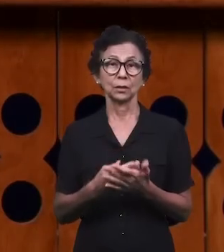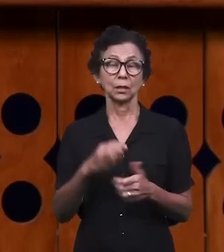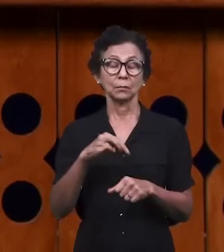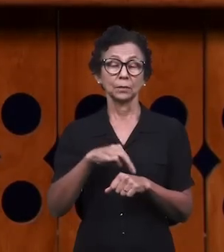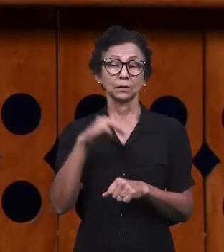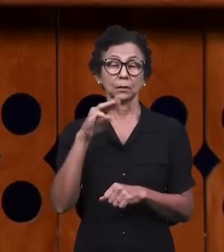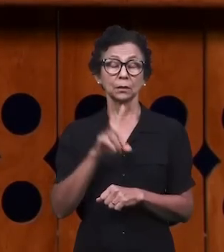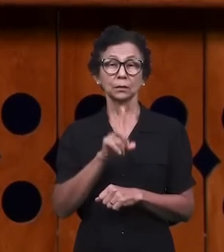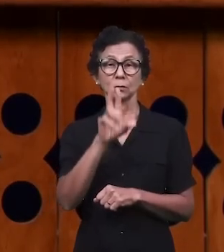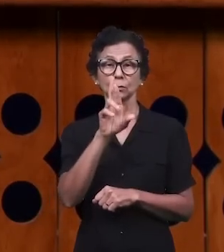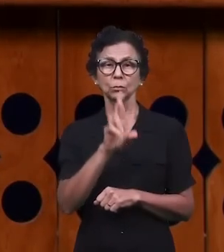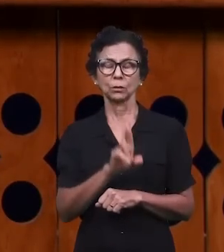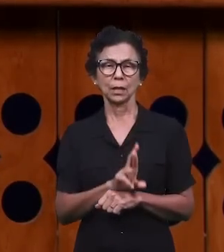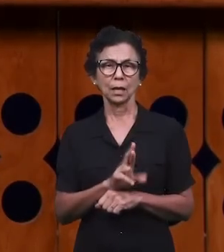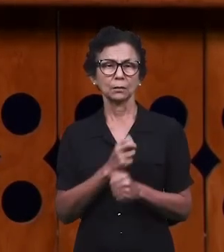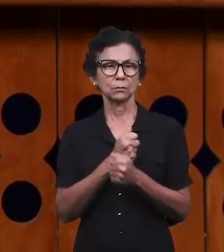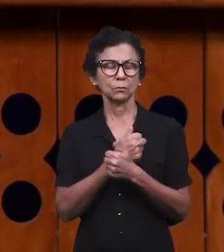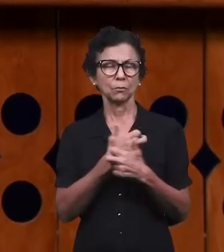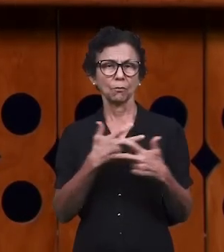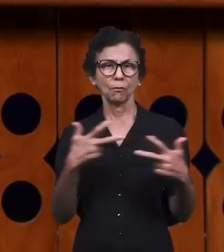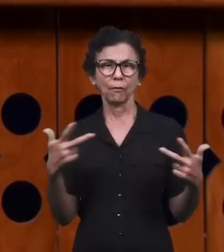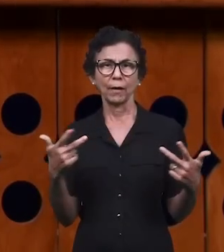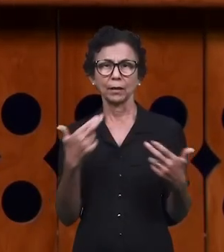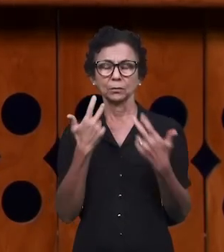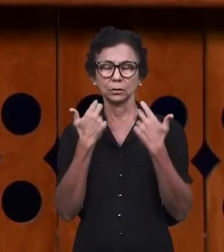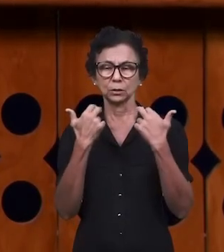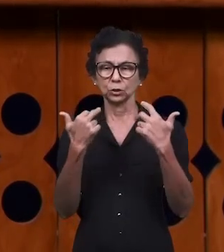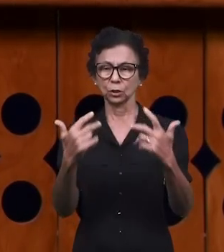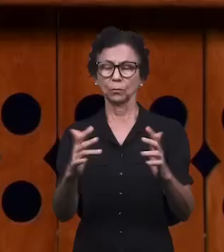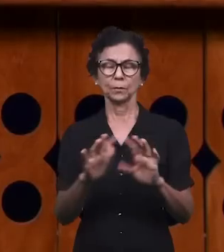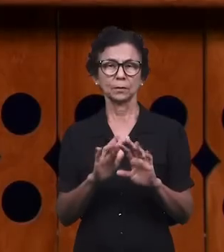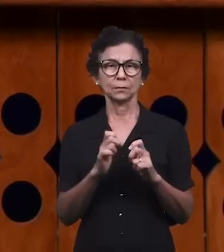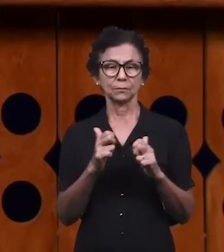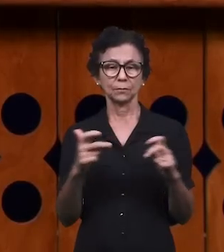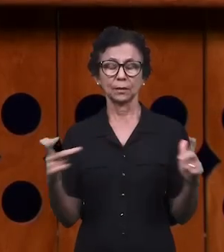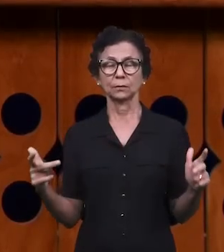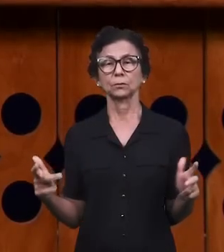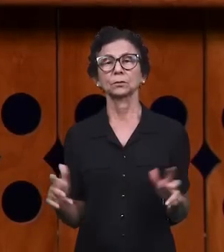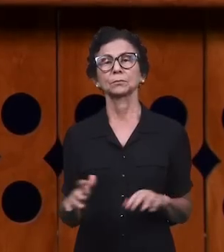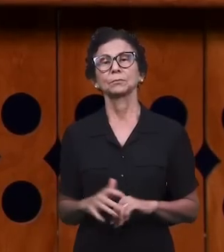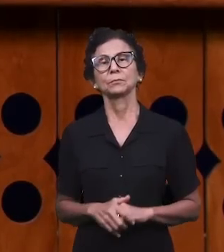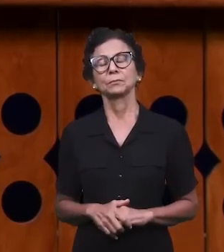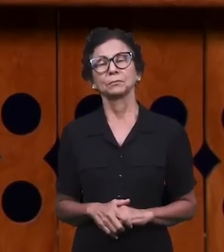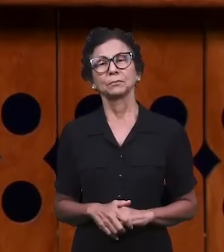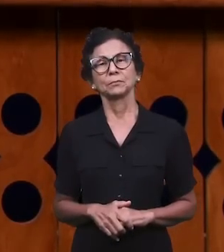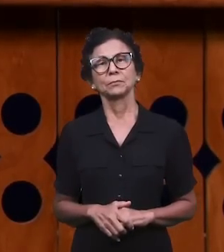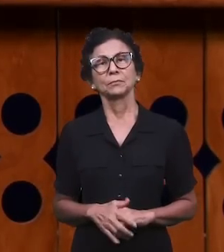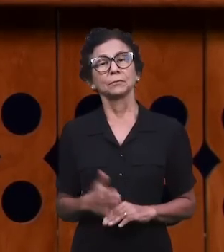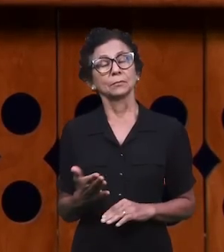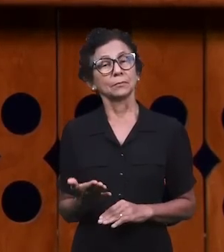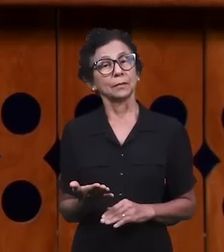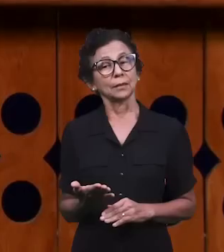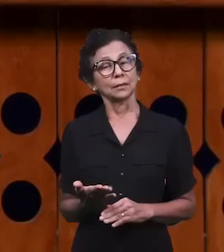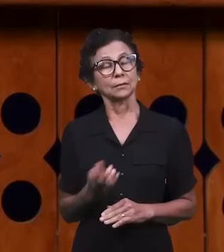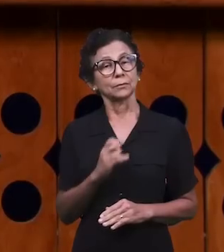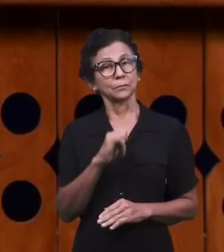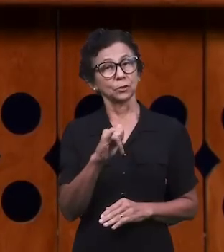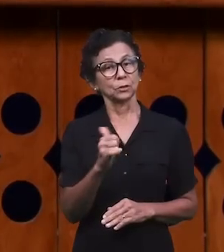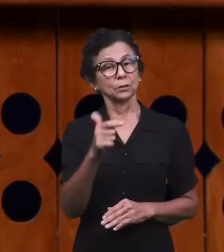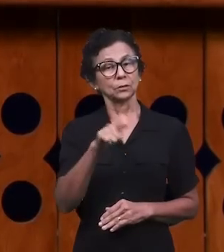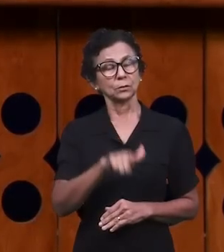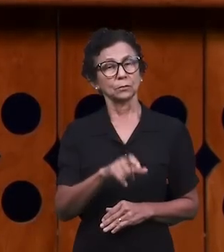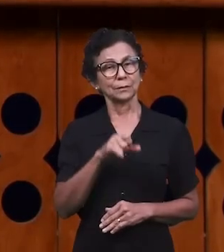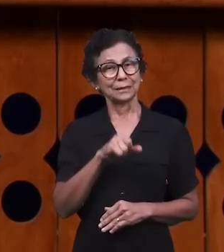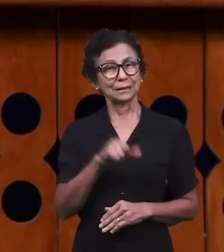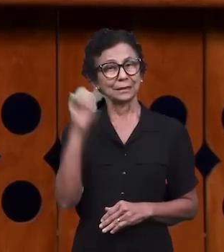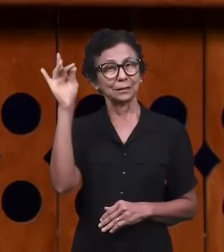doutorado, falar inúmeros idiomas, ser um poliglota. Mas reafirmamos, se o Espírito Santo de